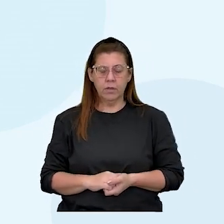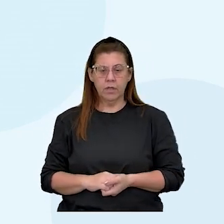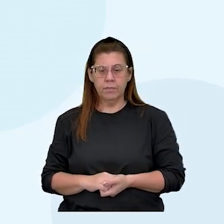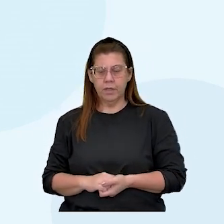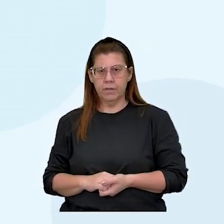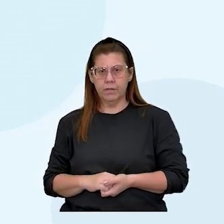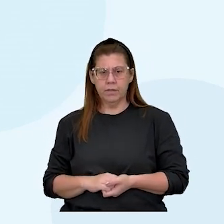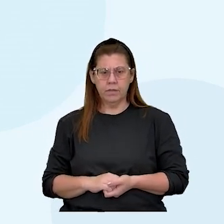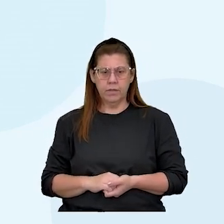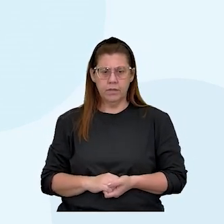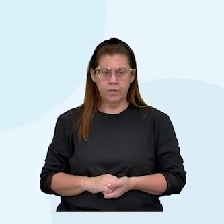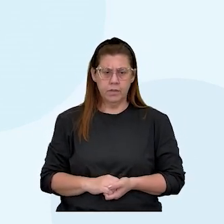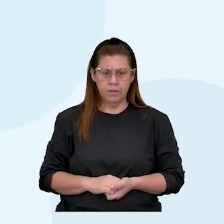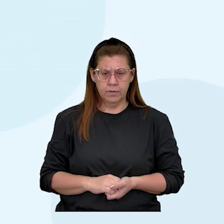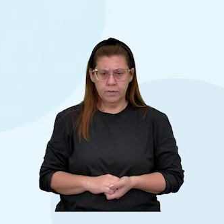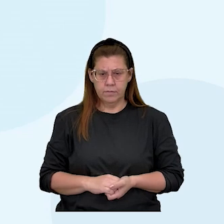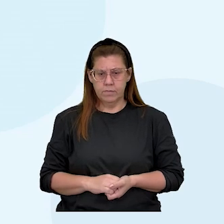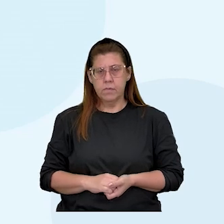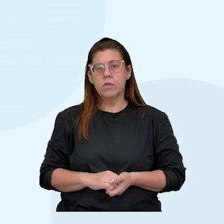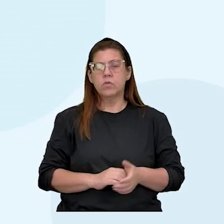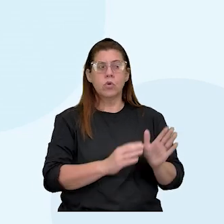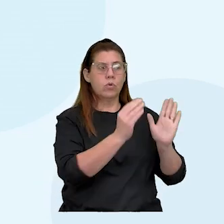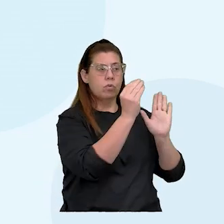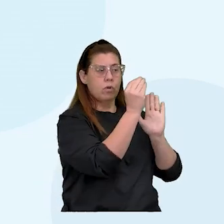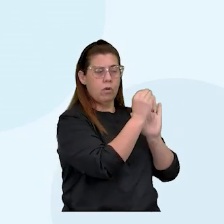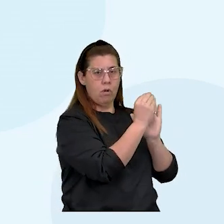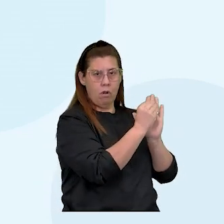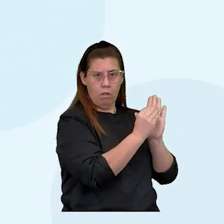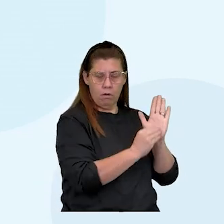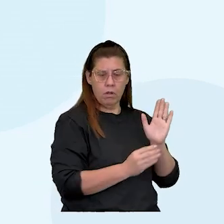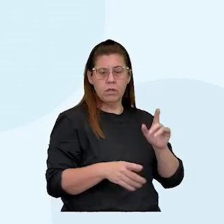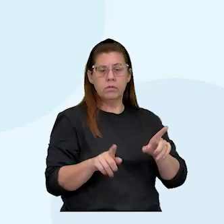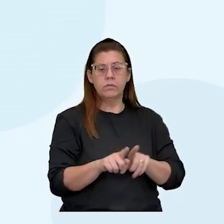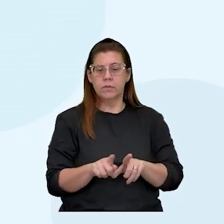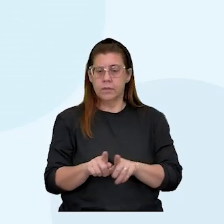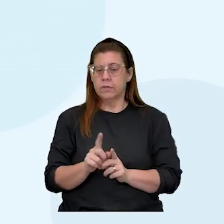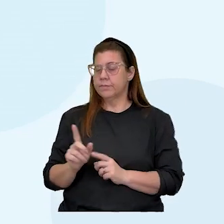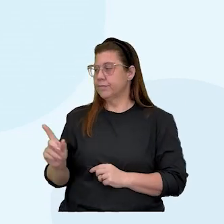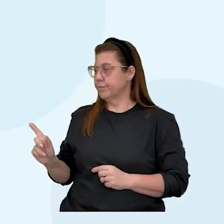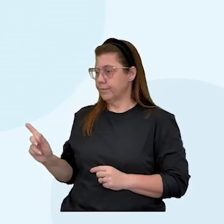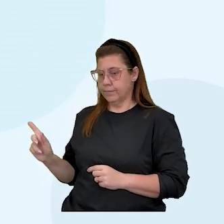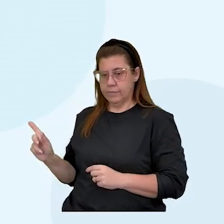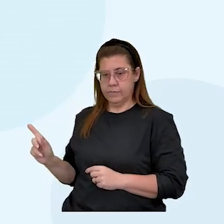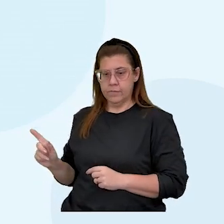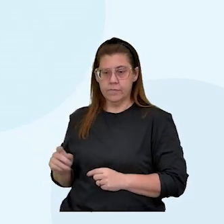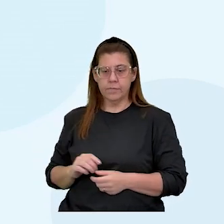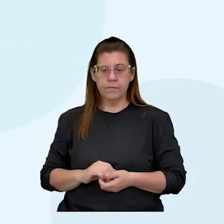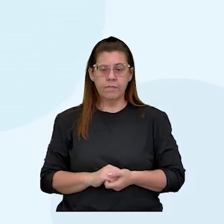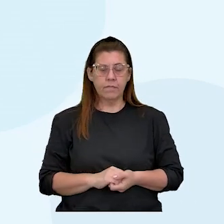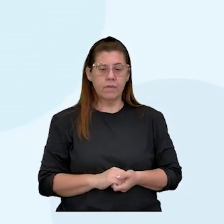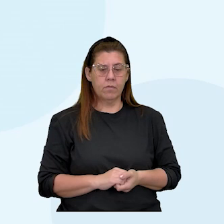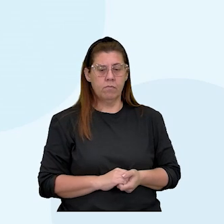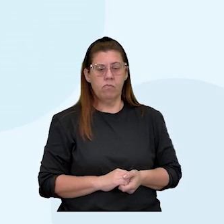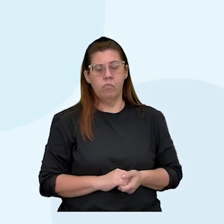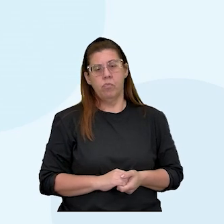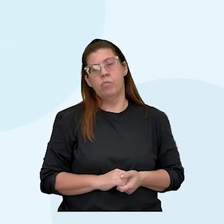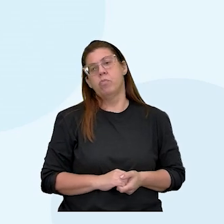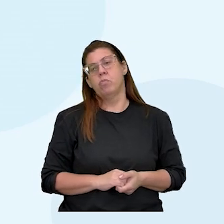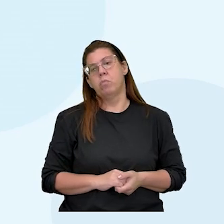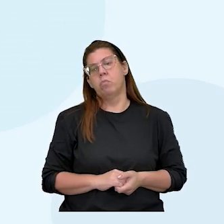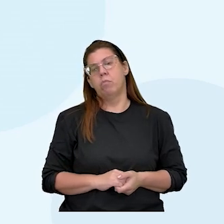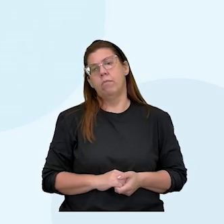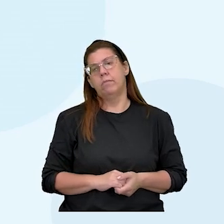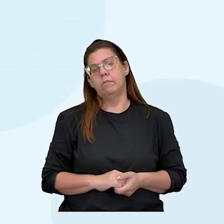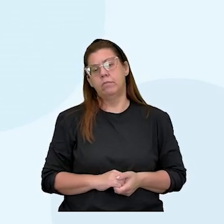were from England and Portugal. Então a gente coloca aqui. Então, were from, eram de, vieram de, certo? Aí